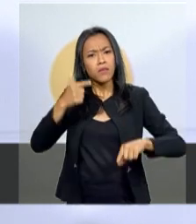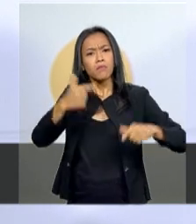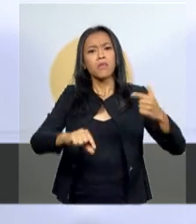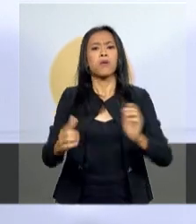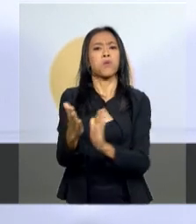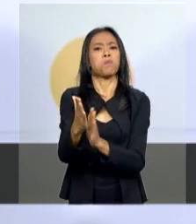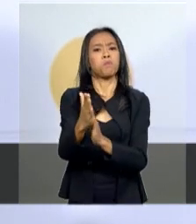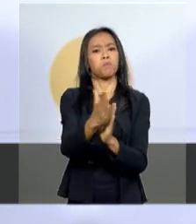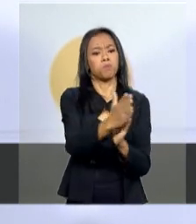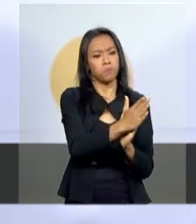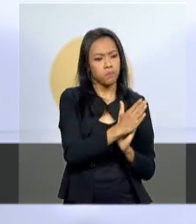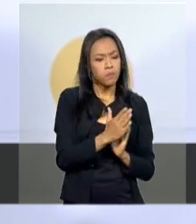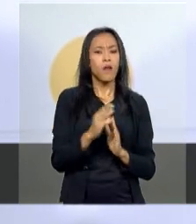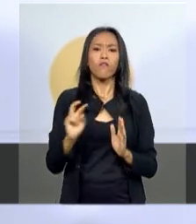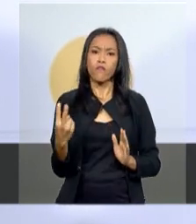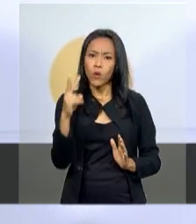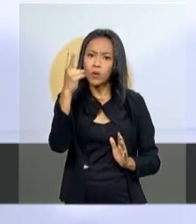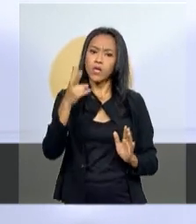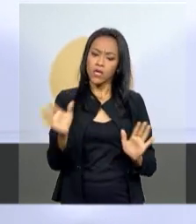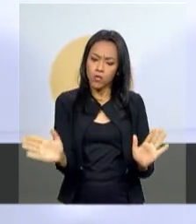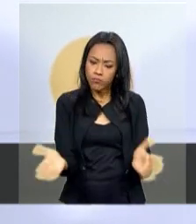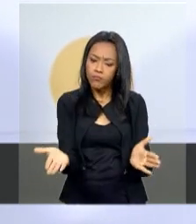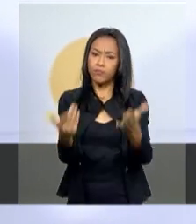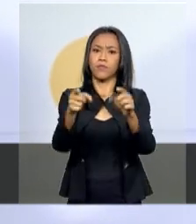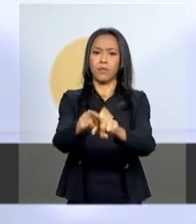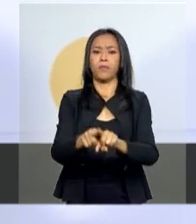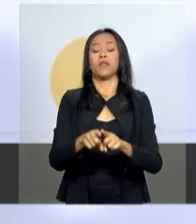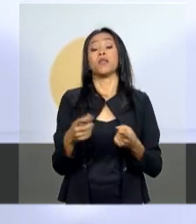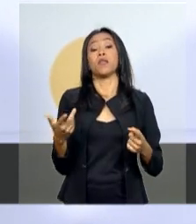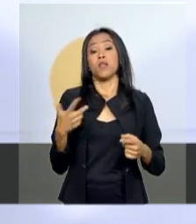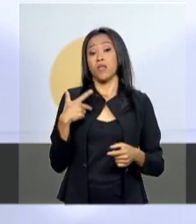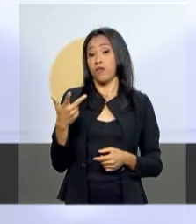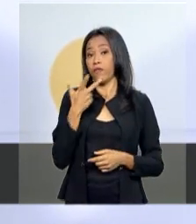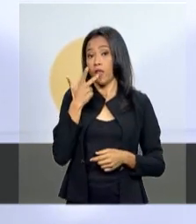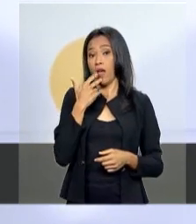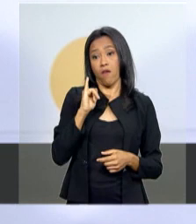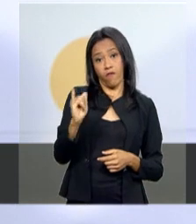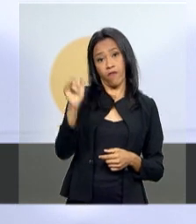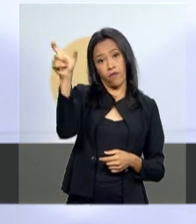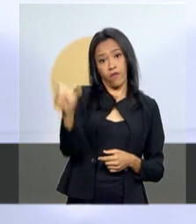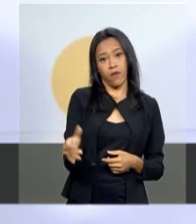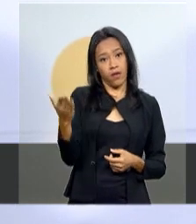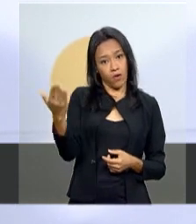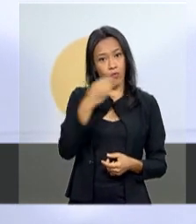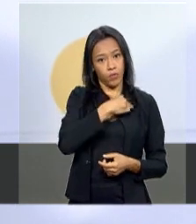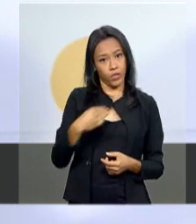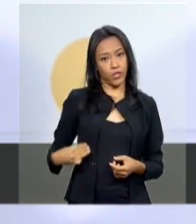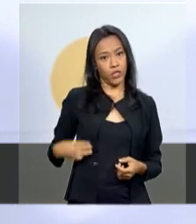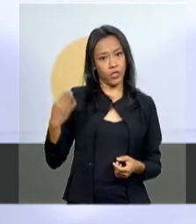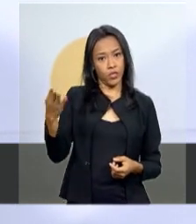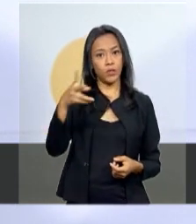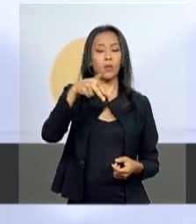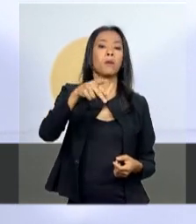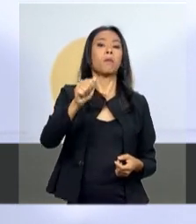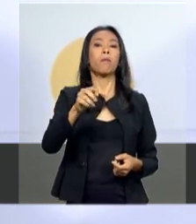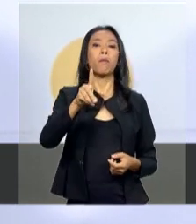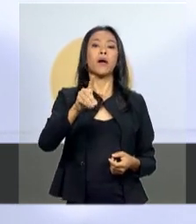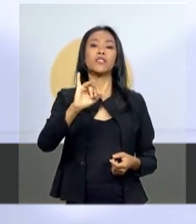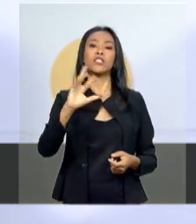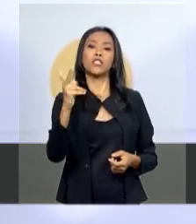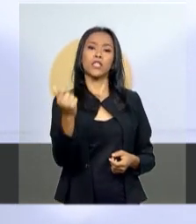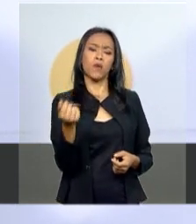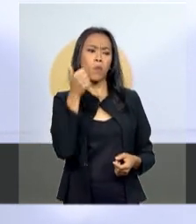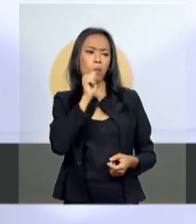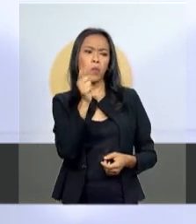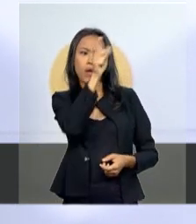e incentivar eu dizia o eliseu padilha que tem na marra marta autora marta a condutora